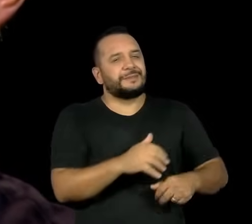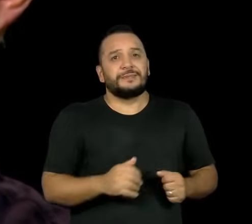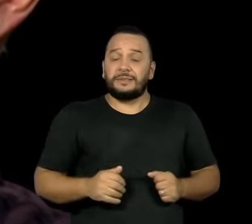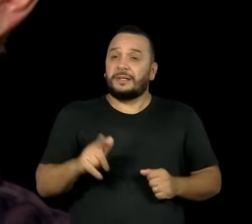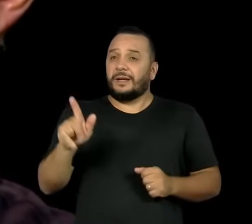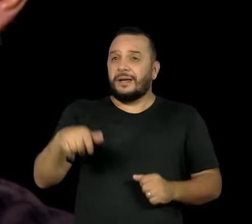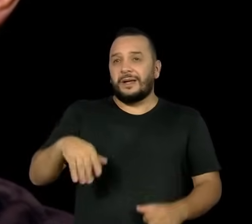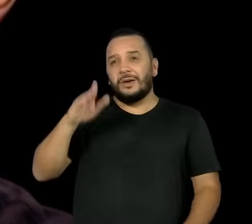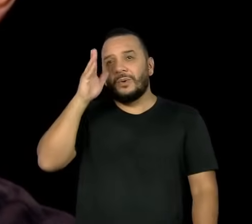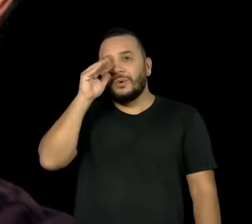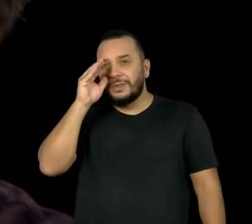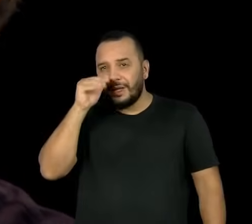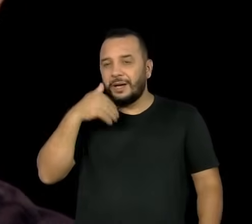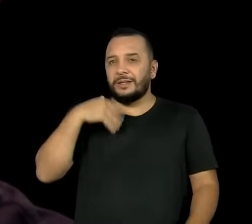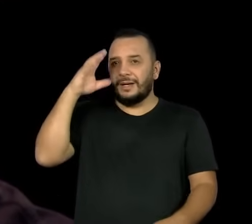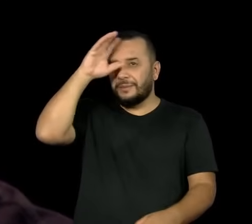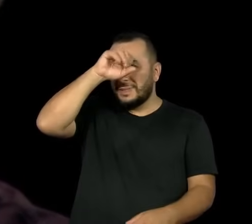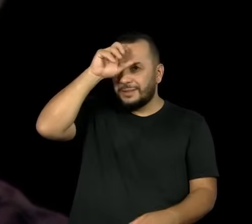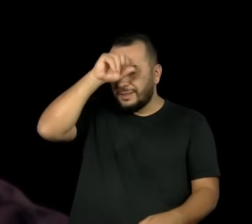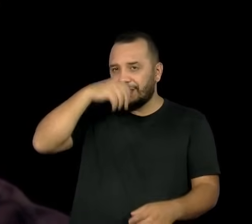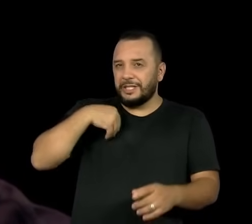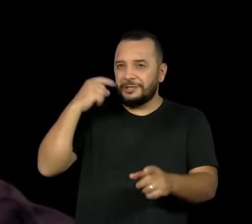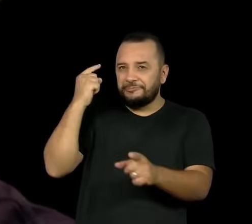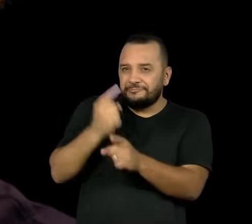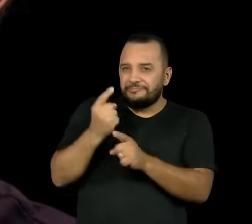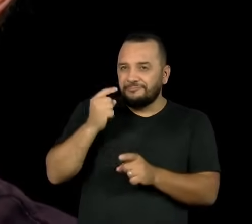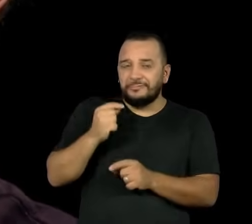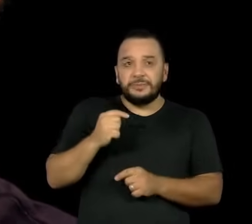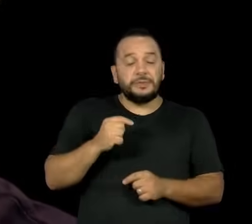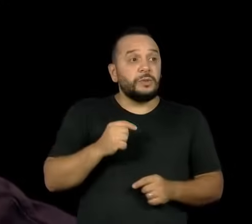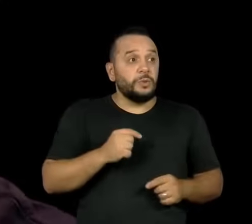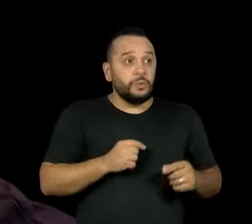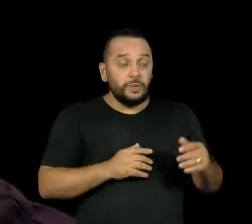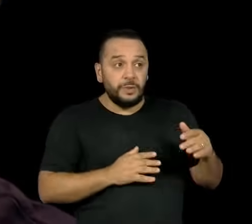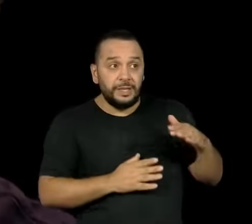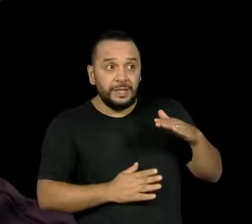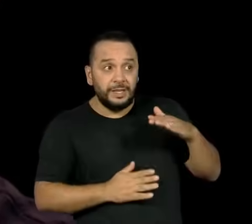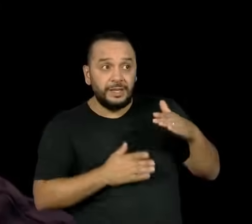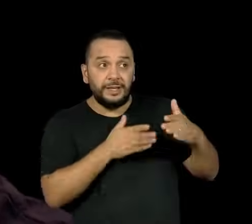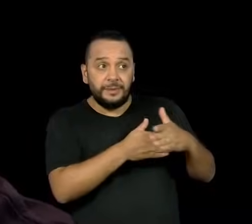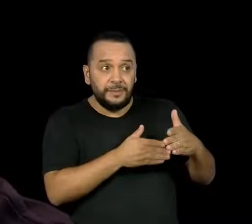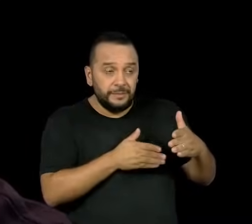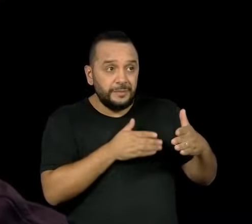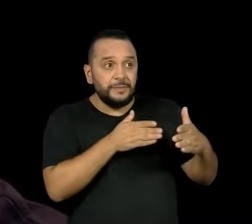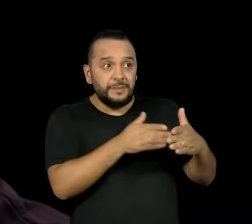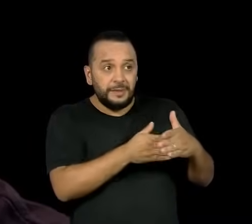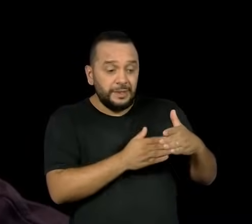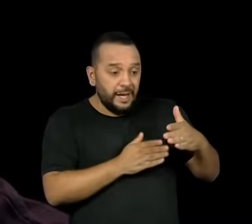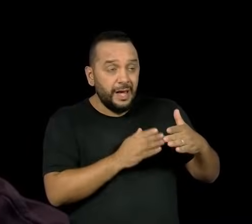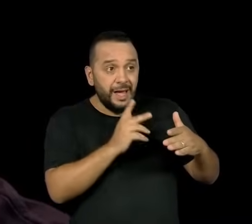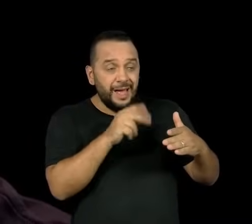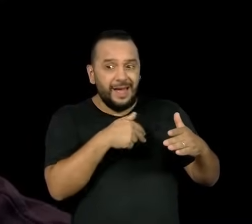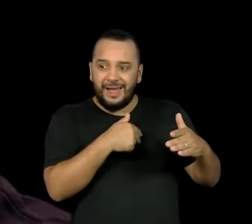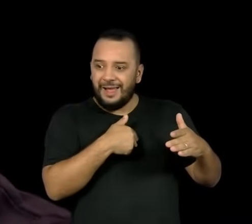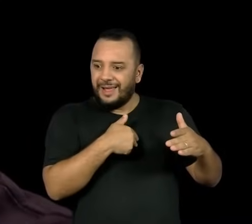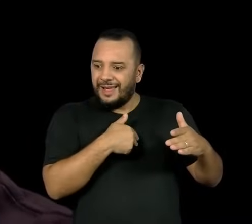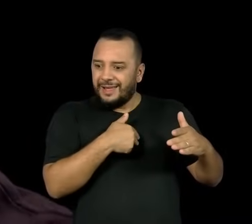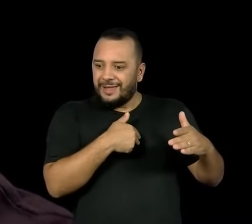da curiosidade, da descoberta, esse traço... Do limite, né? Do limite. E esse estado de consciência. Eu